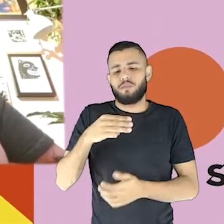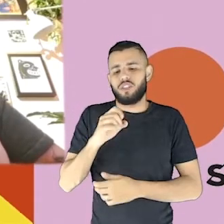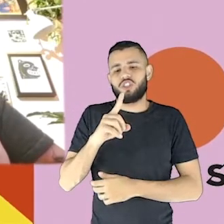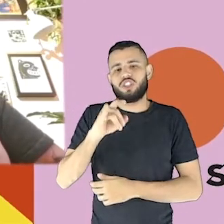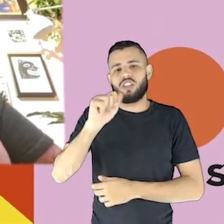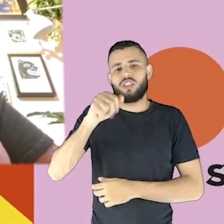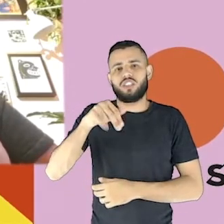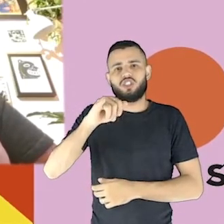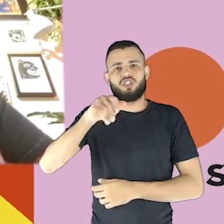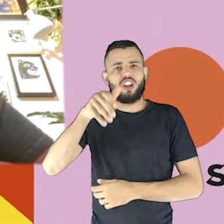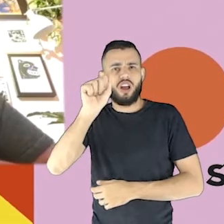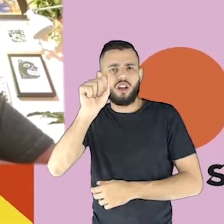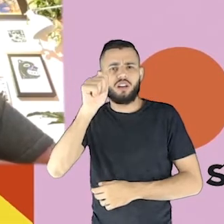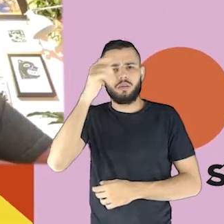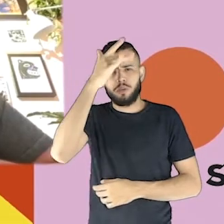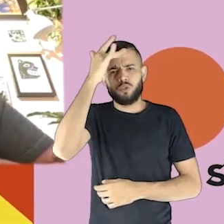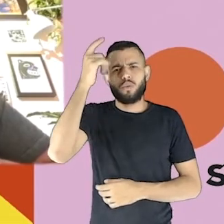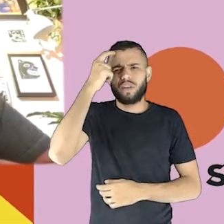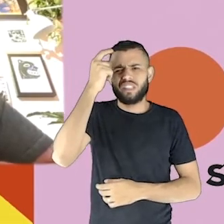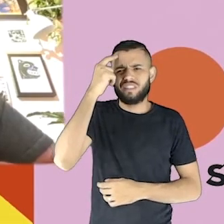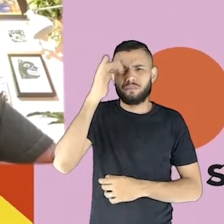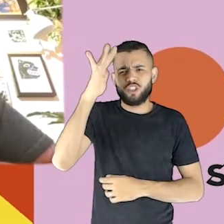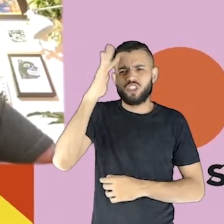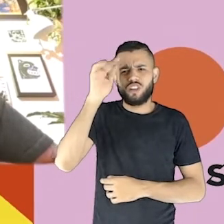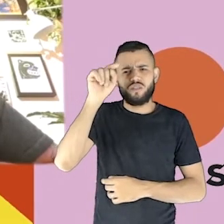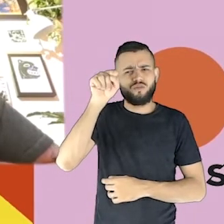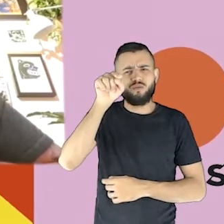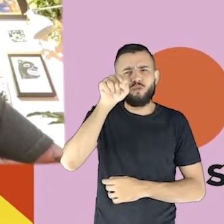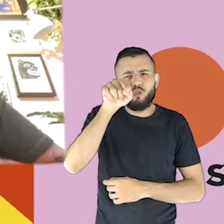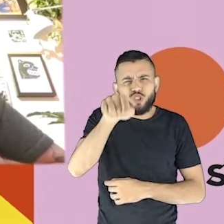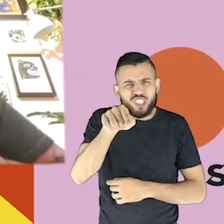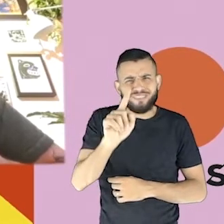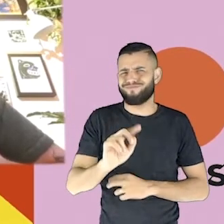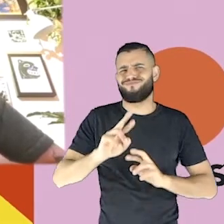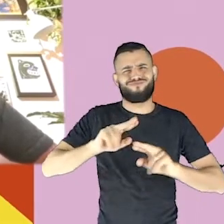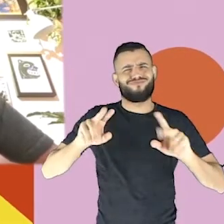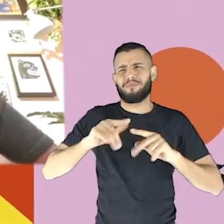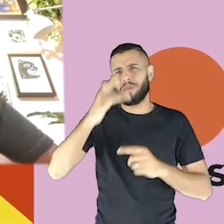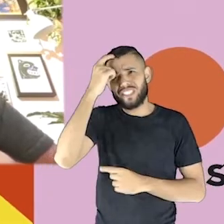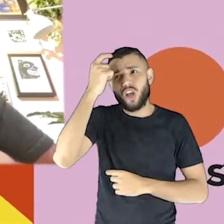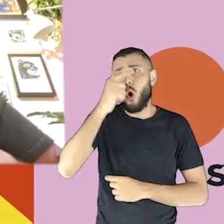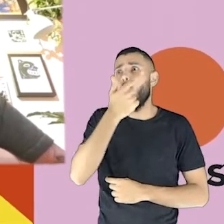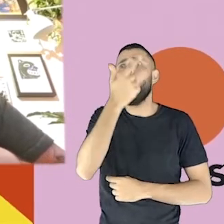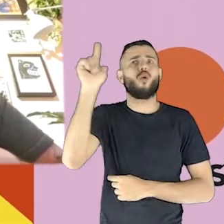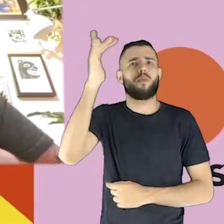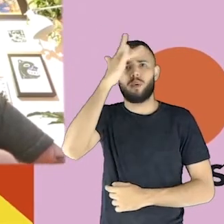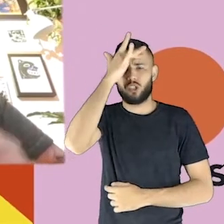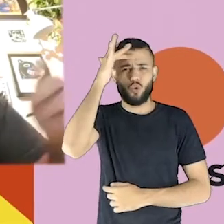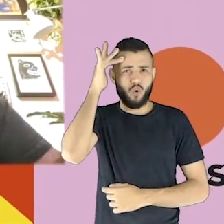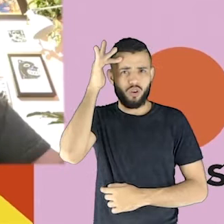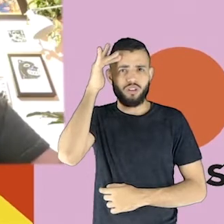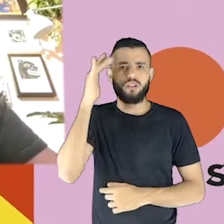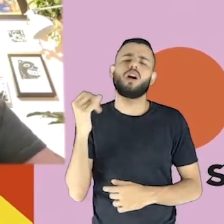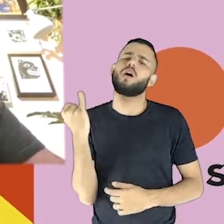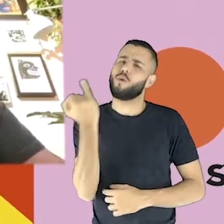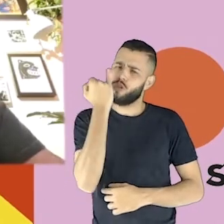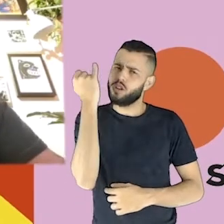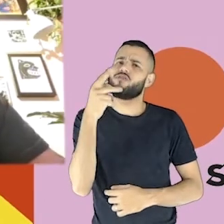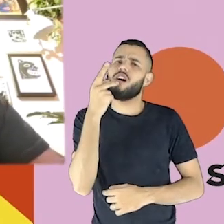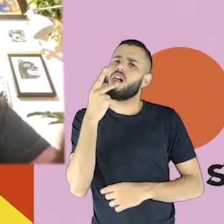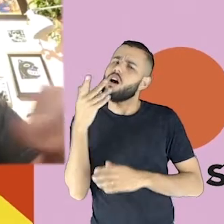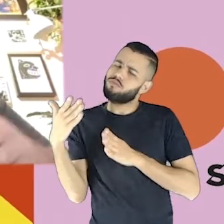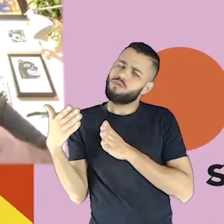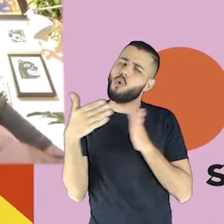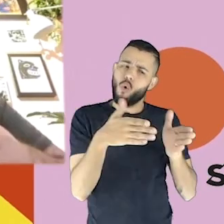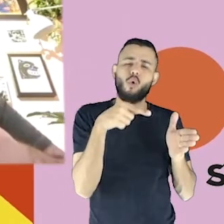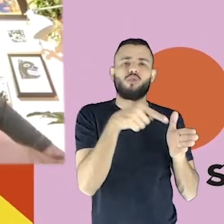Ninja também, que era todo mundo na casa, falou, a gente imagina qualquer pessoa que fosse dar aula, menos você. Né? É, tem também esse outro lado também, que é importante falar,